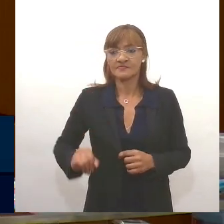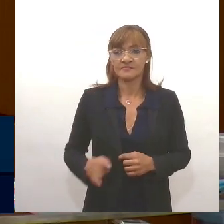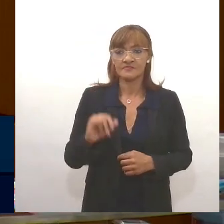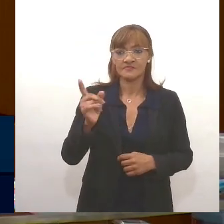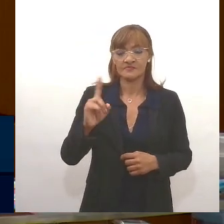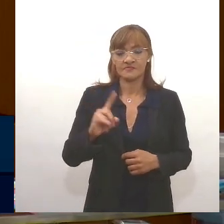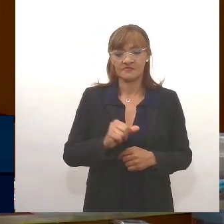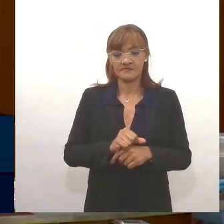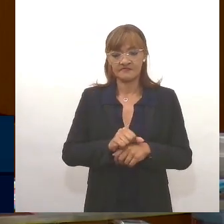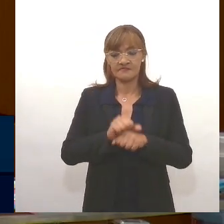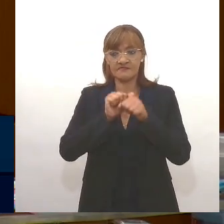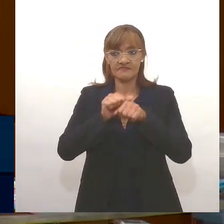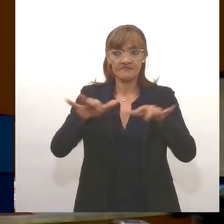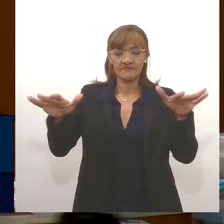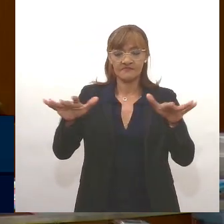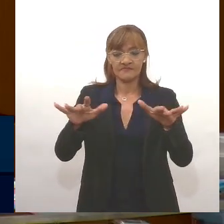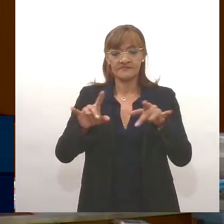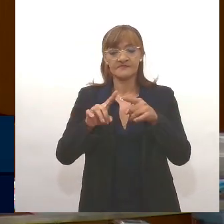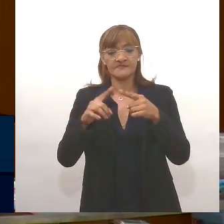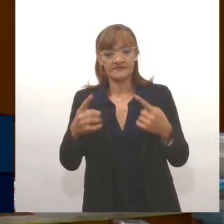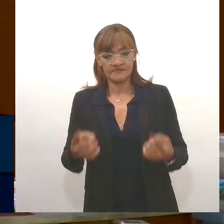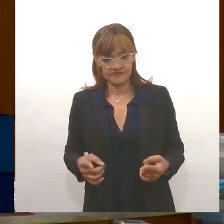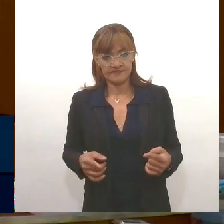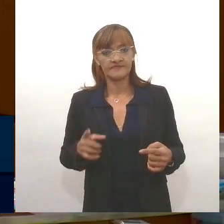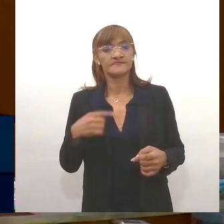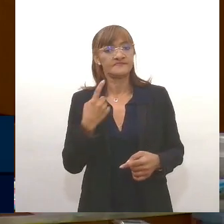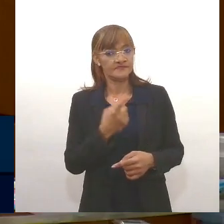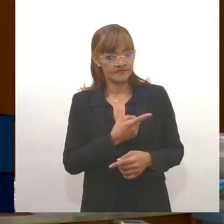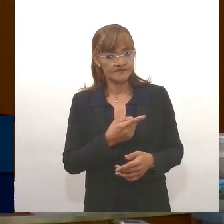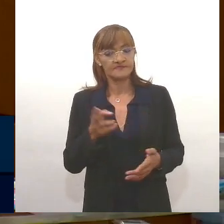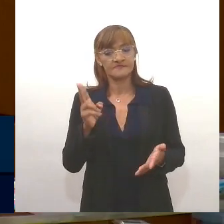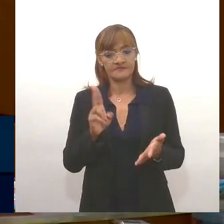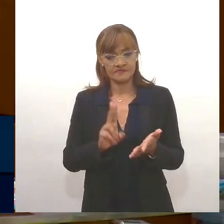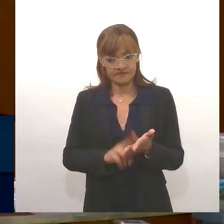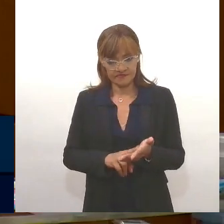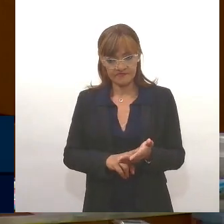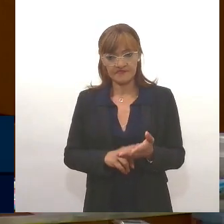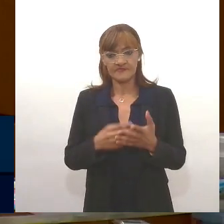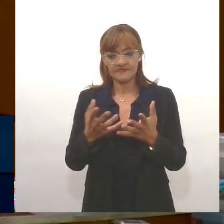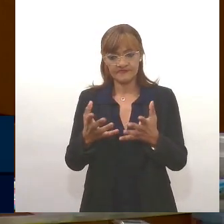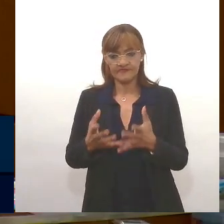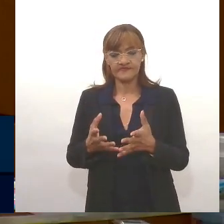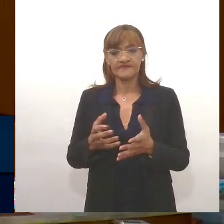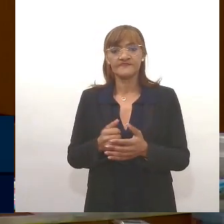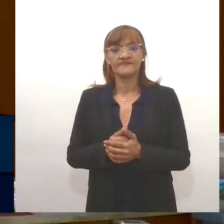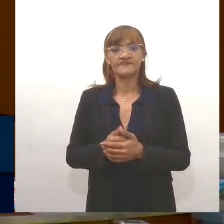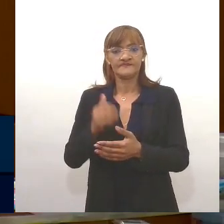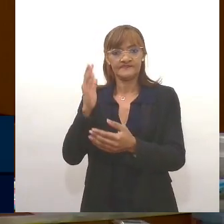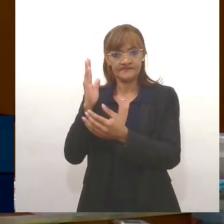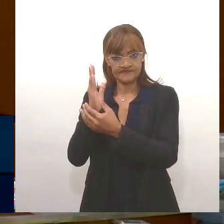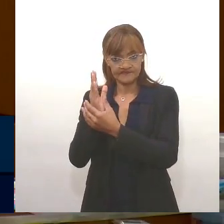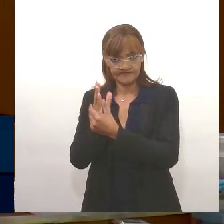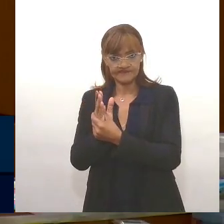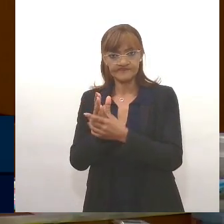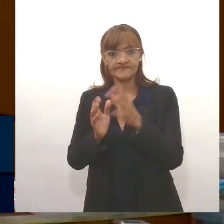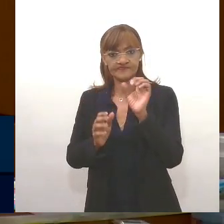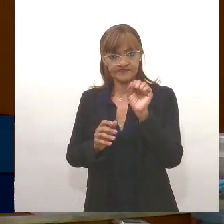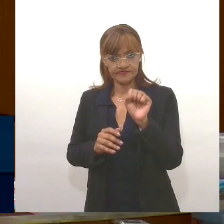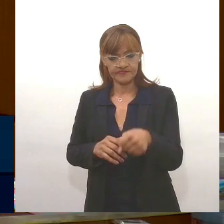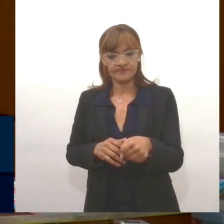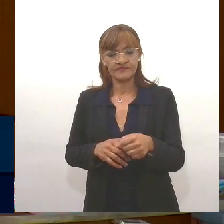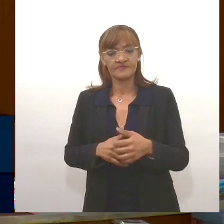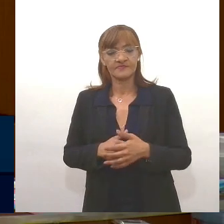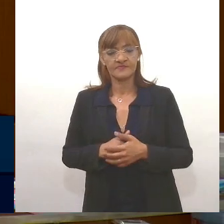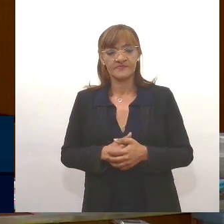mas a gente vai sim buscar Justiça A gente vai sim eh combater